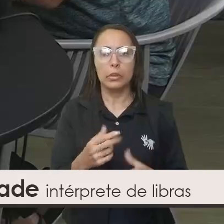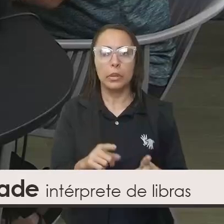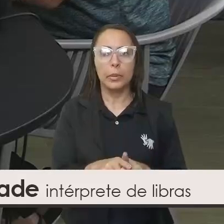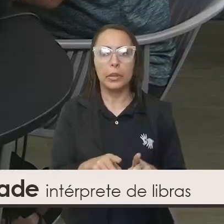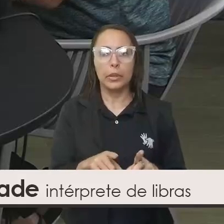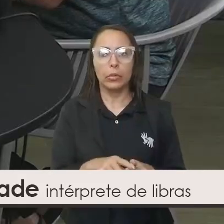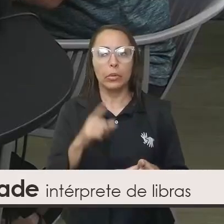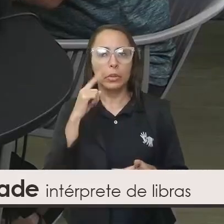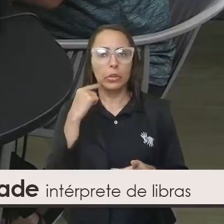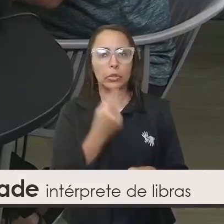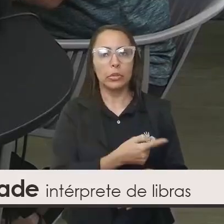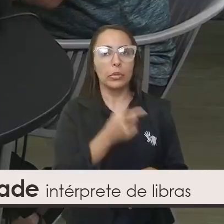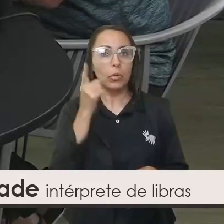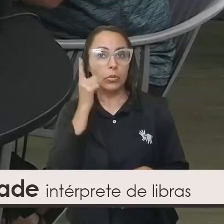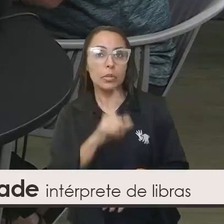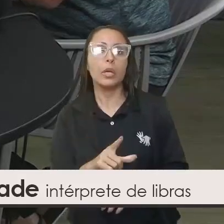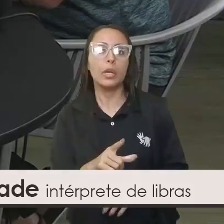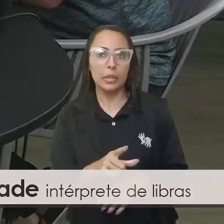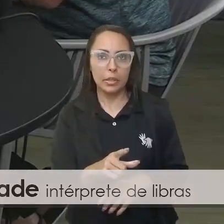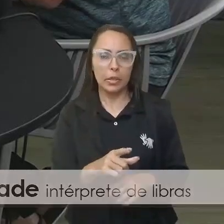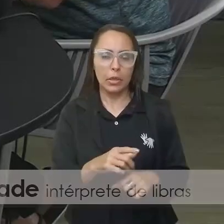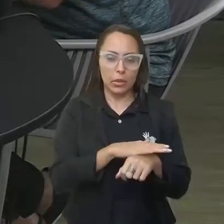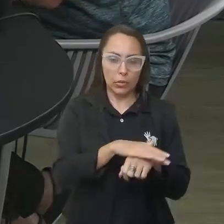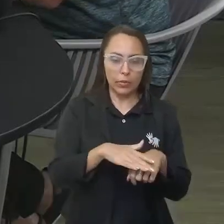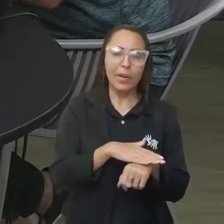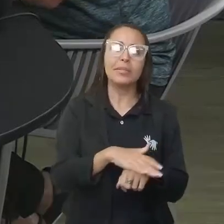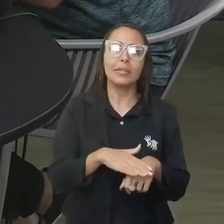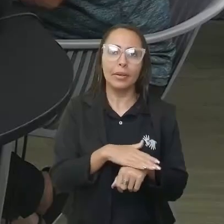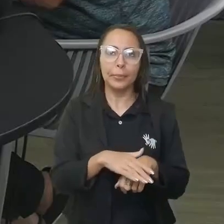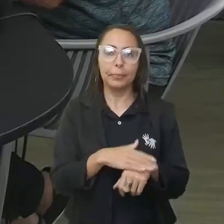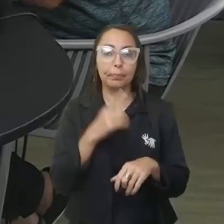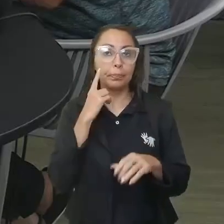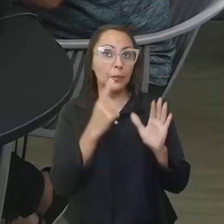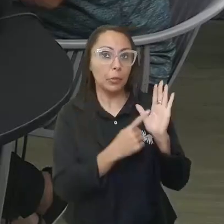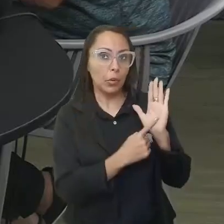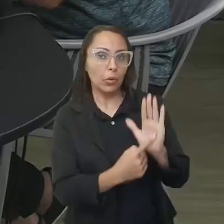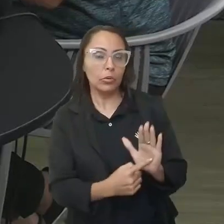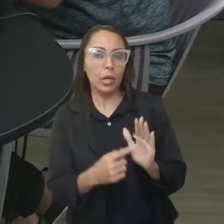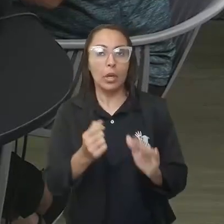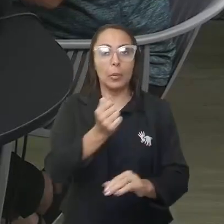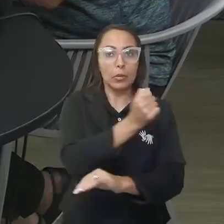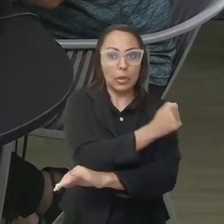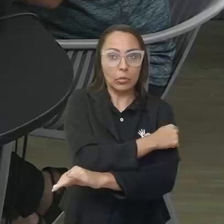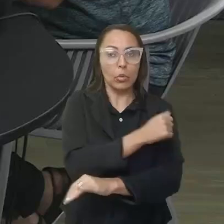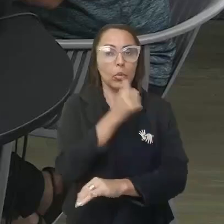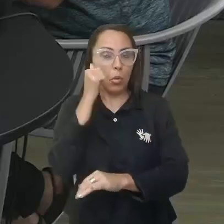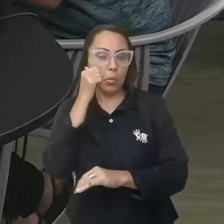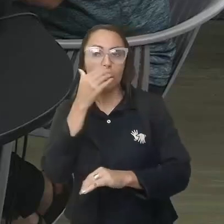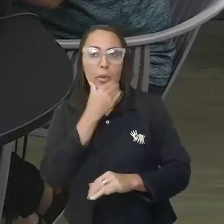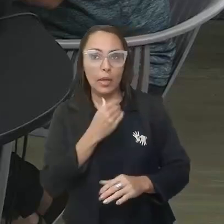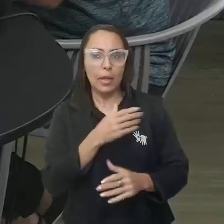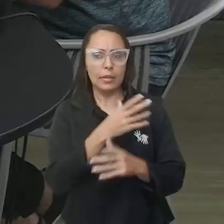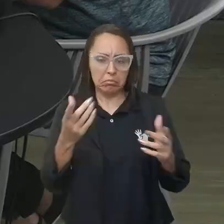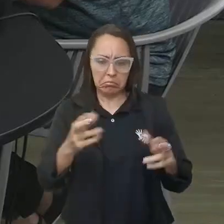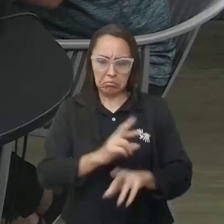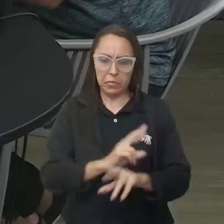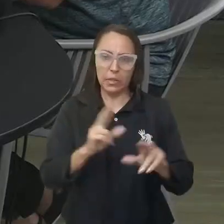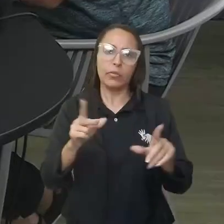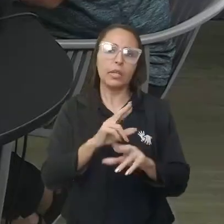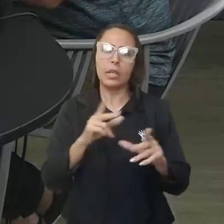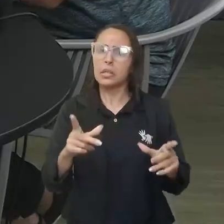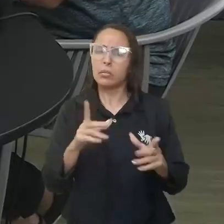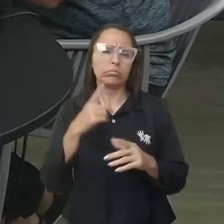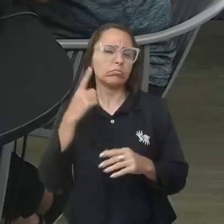quando a gente consegue conversar e mostrar para os estudantes e para as estudantes essa diferença que não